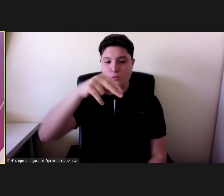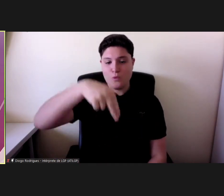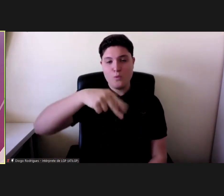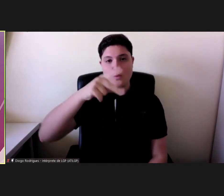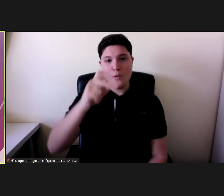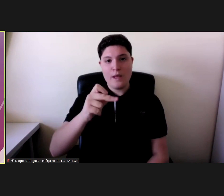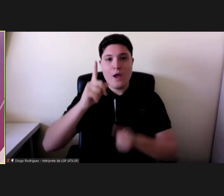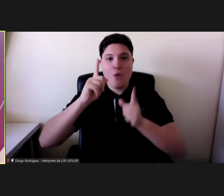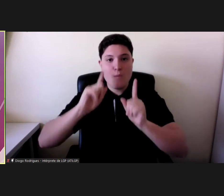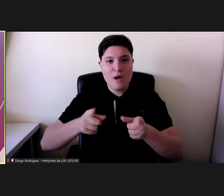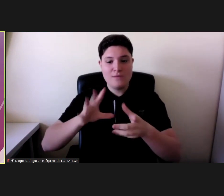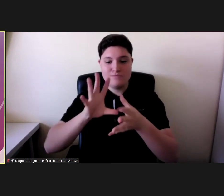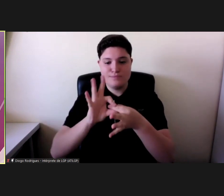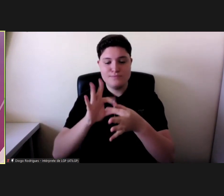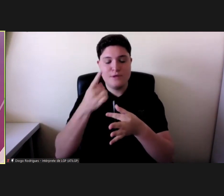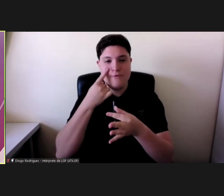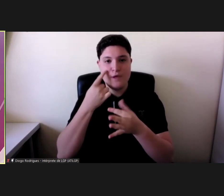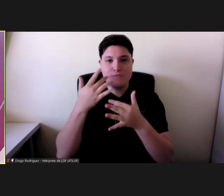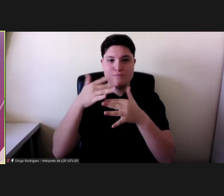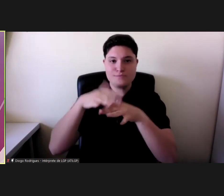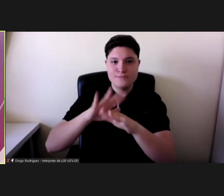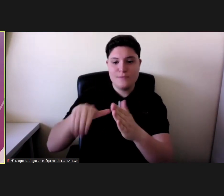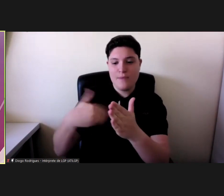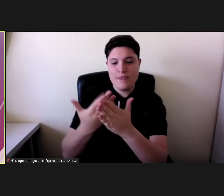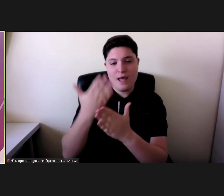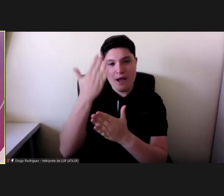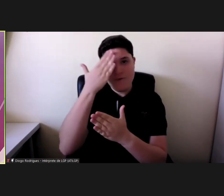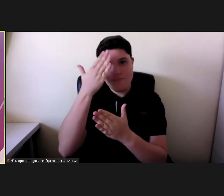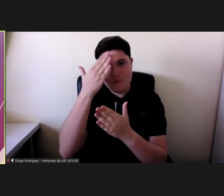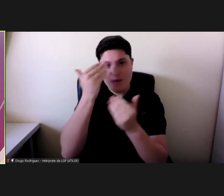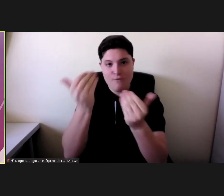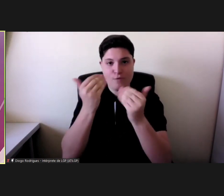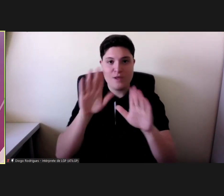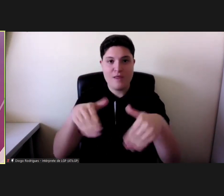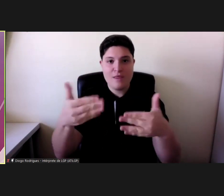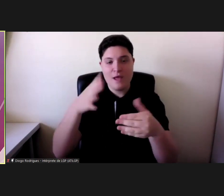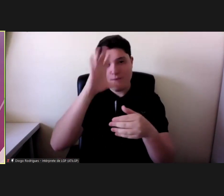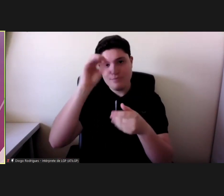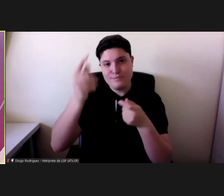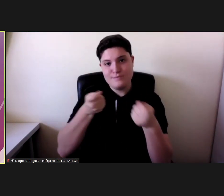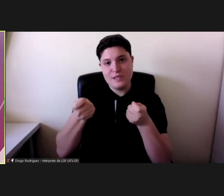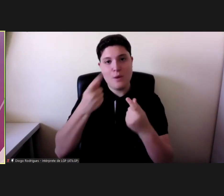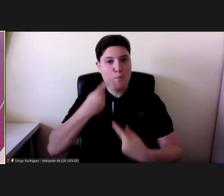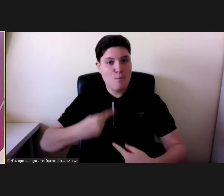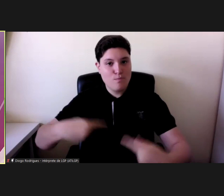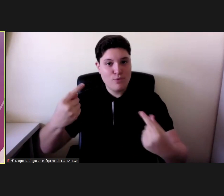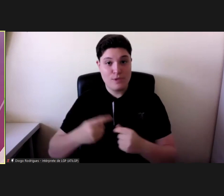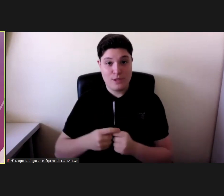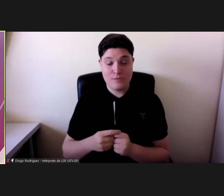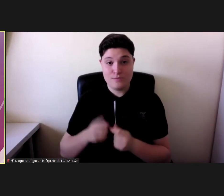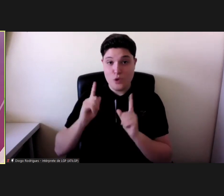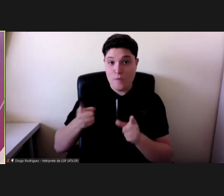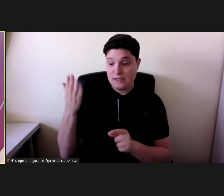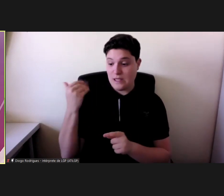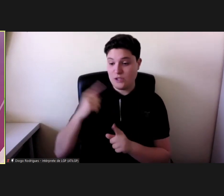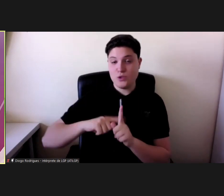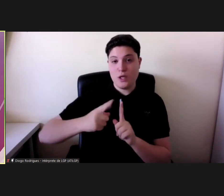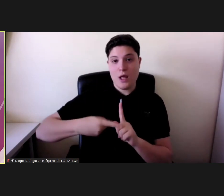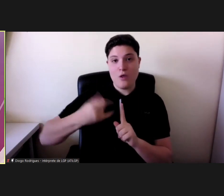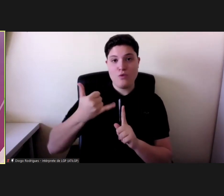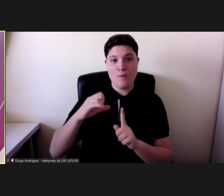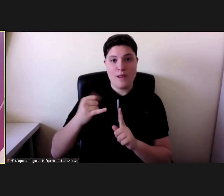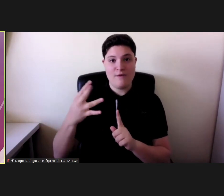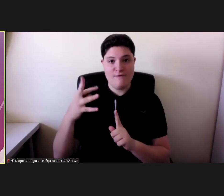percurso integrado de capacitação em sustentabilidade para a administração pública. Lançado em 2023, este